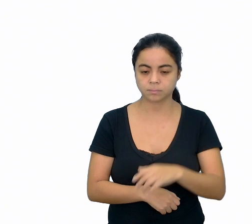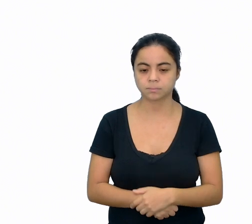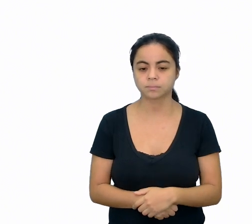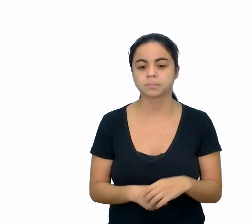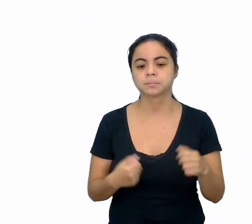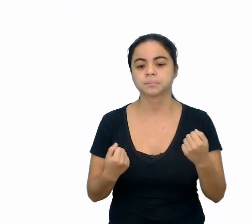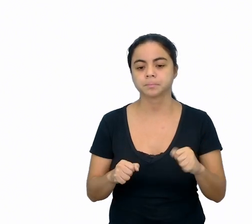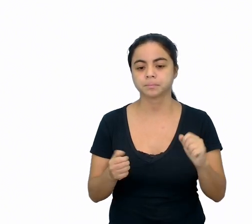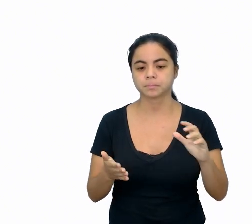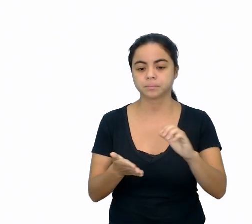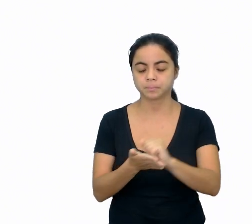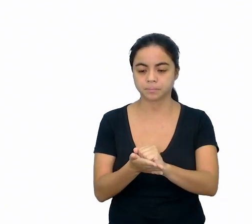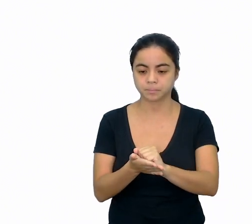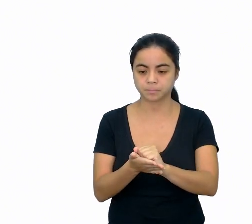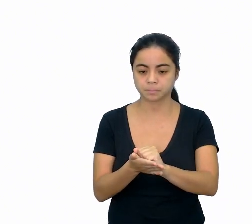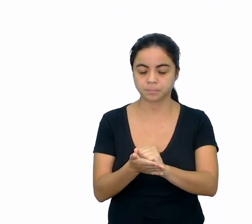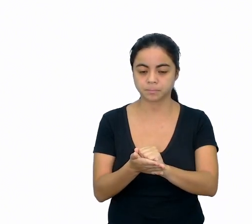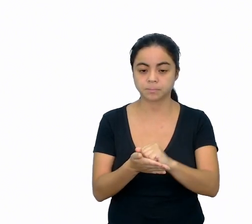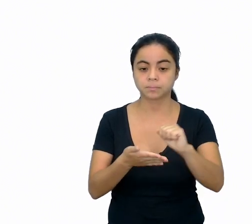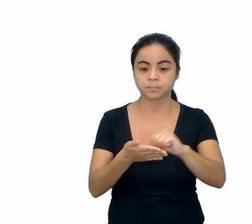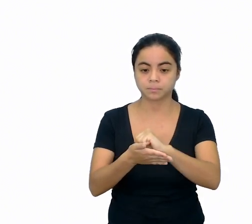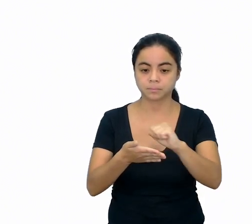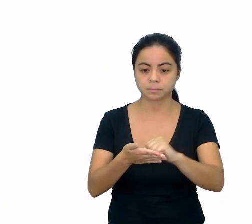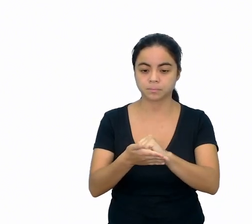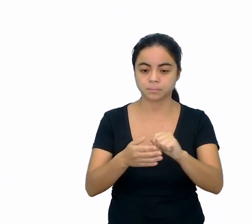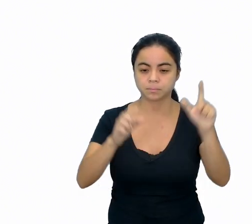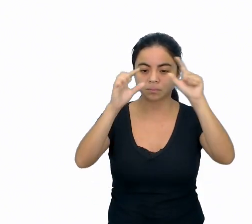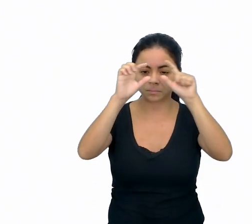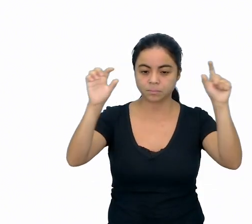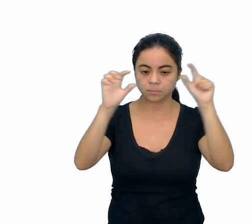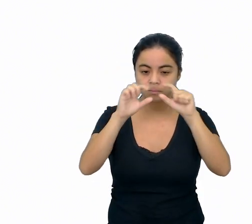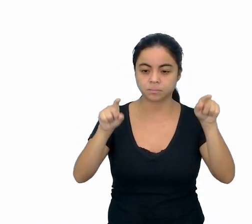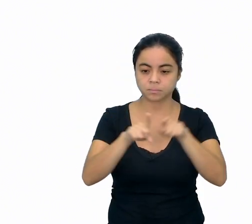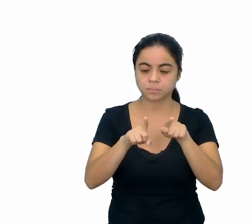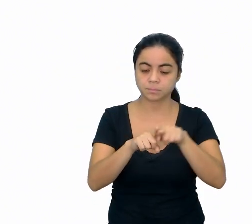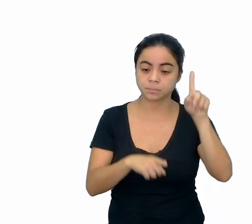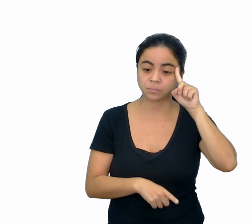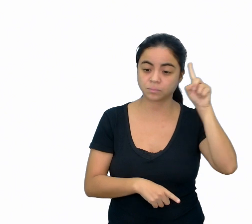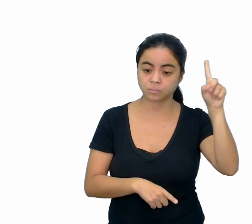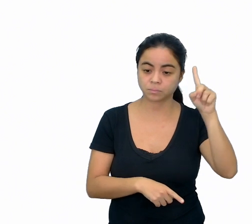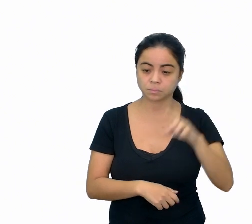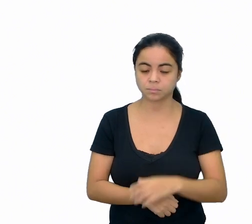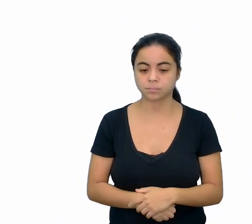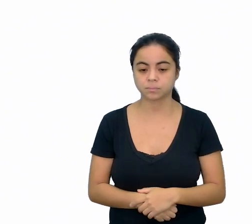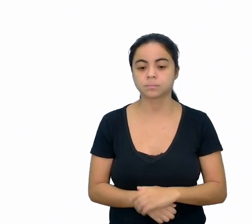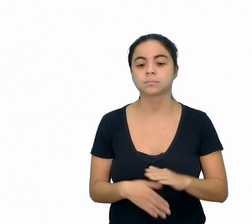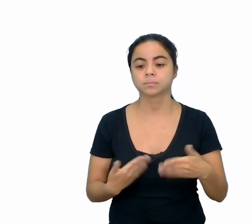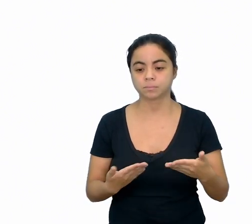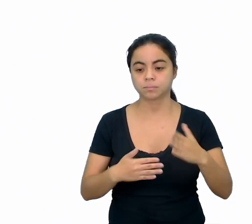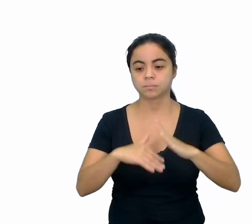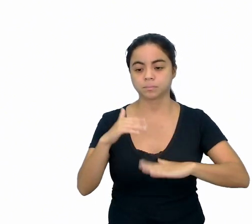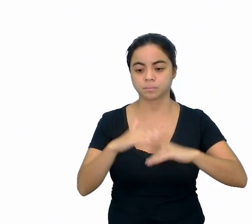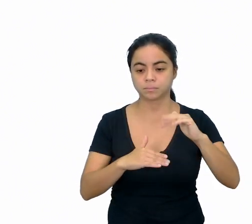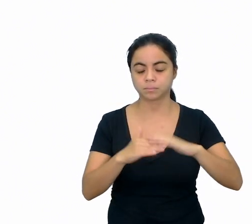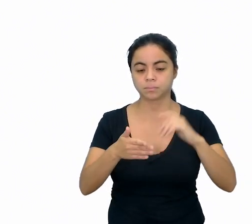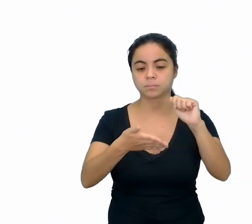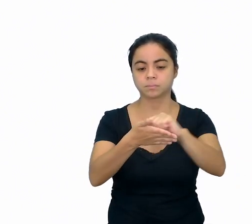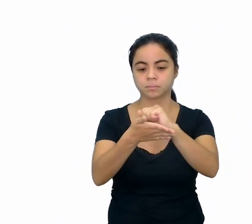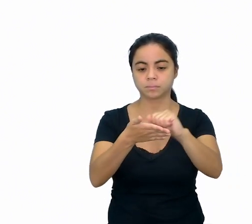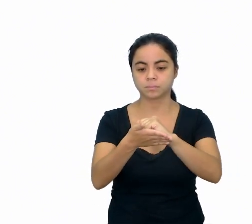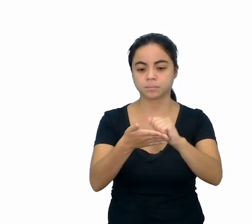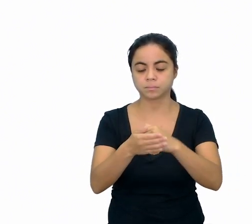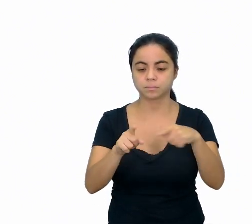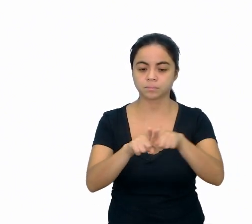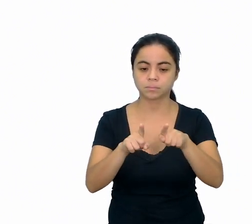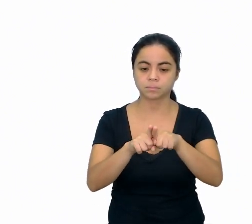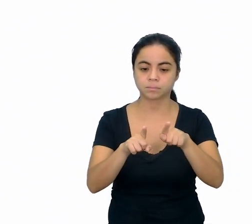Precisarão registrar por escrito os títulos dos contos lidos e a data, ou seja, uma prática de escrita, e ainda